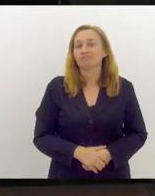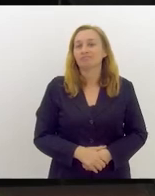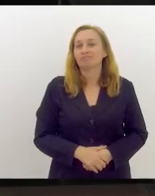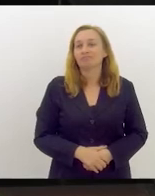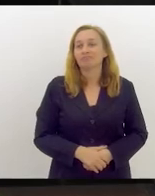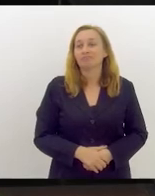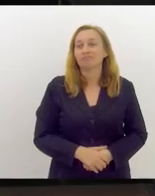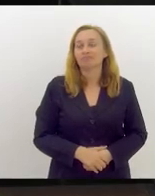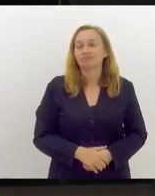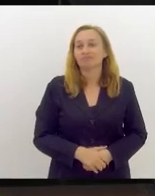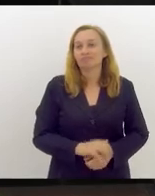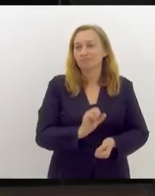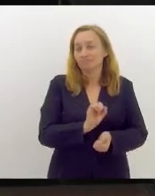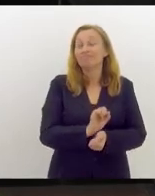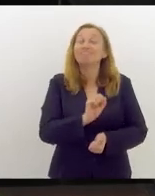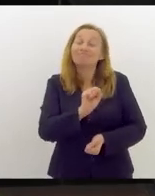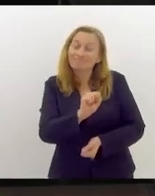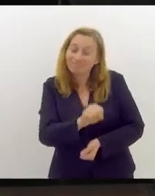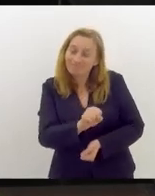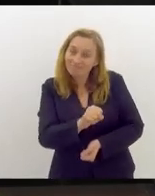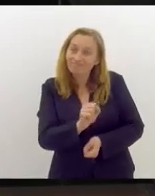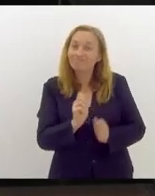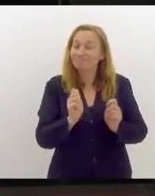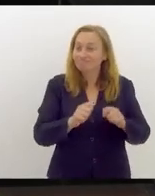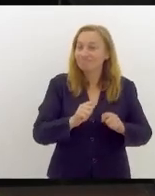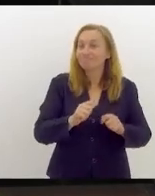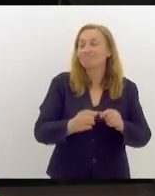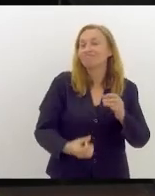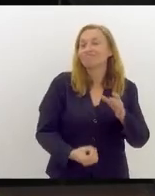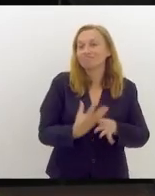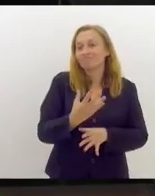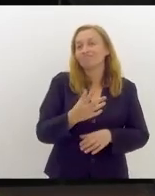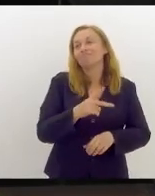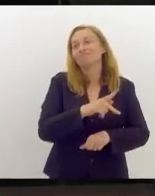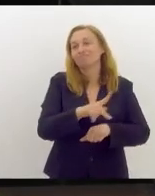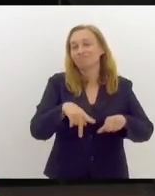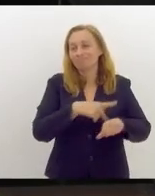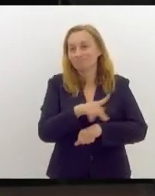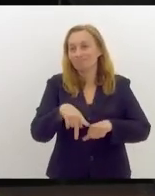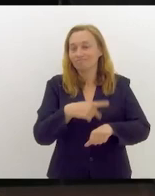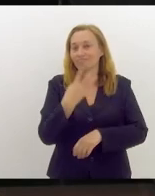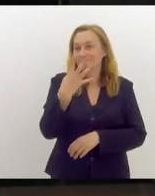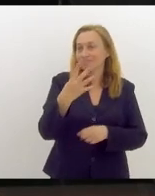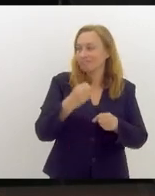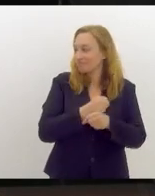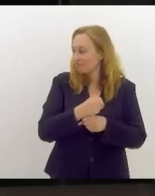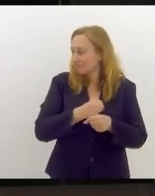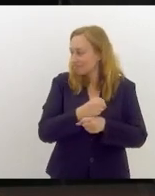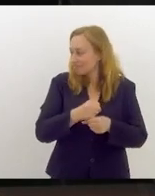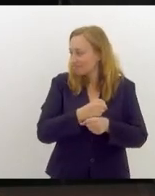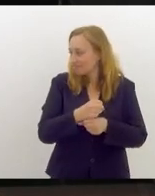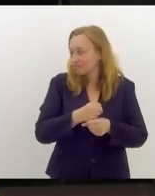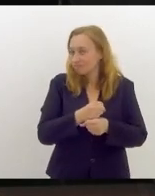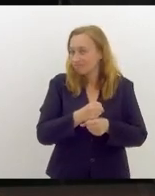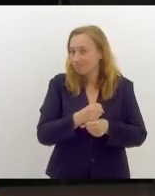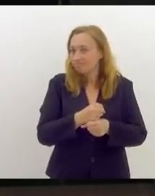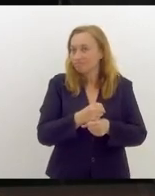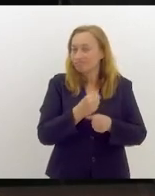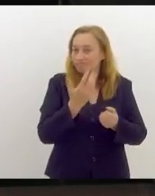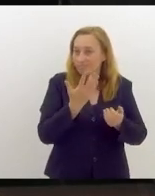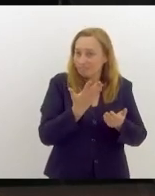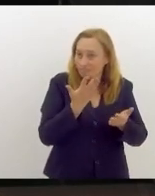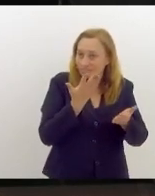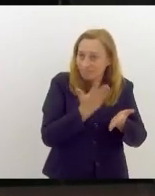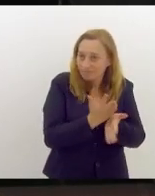espera assim que a gente possa reconstruir esse país que durante quatro anos foi destruído por